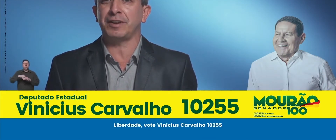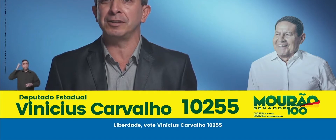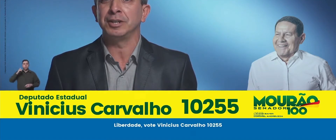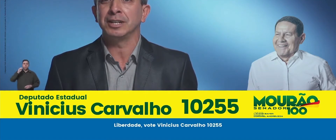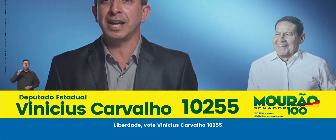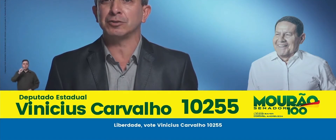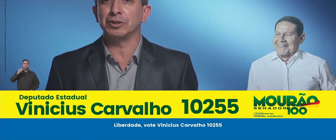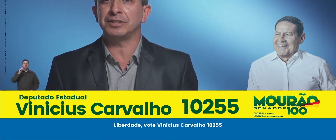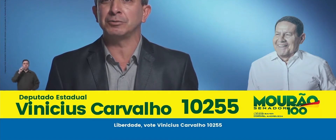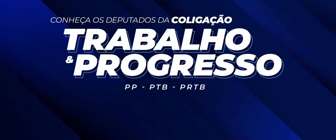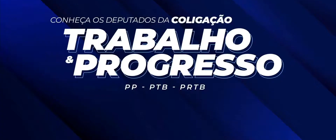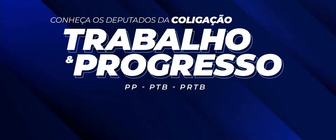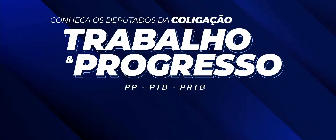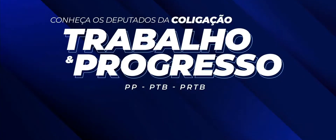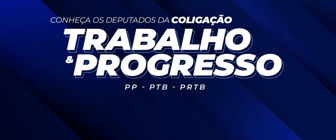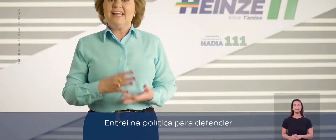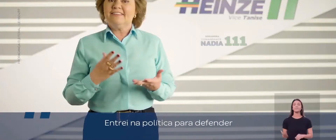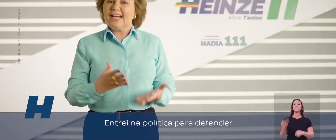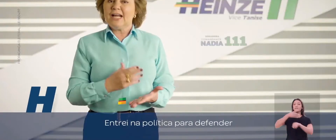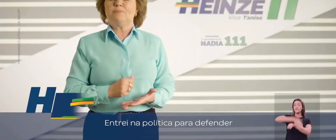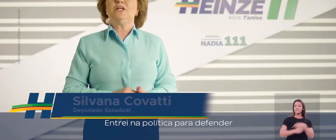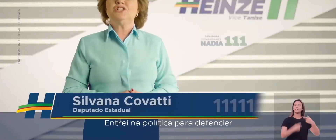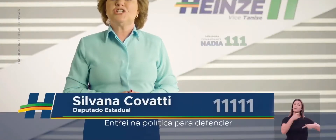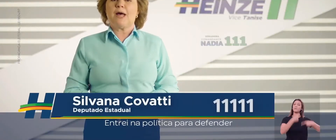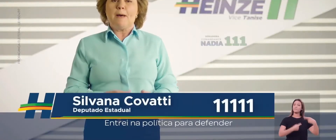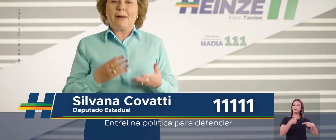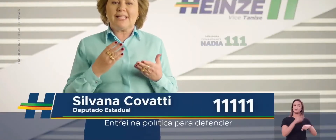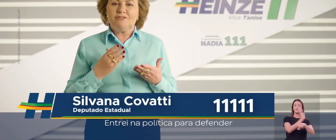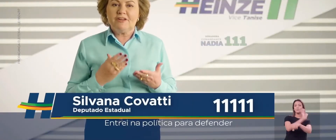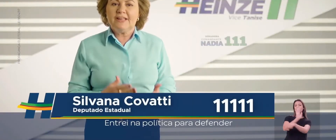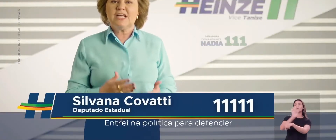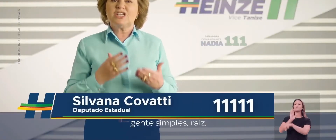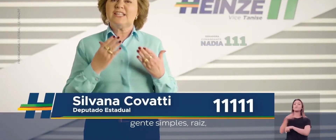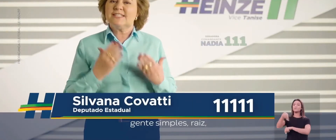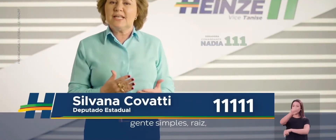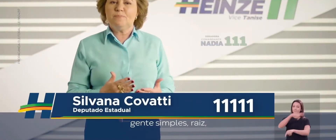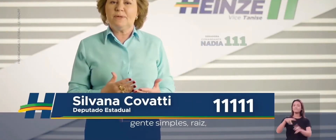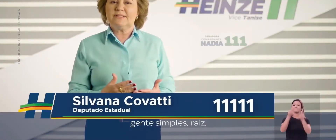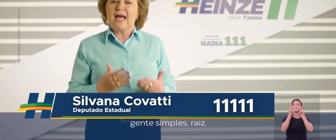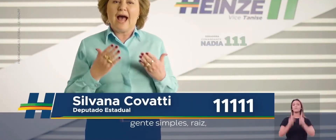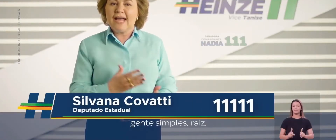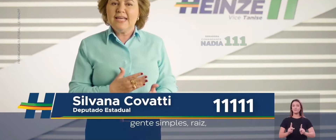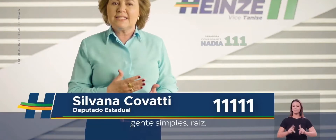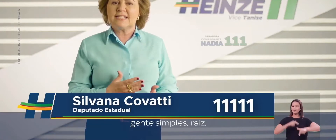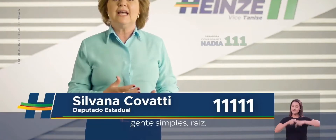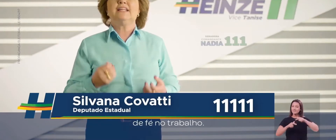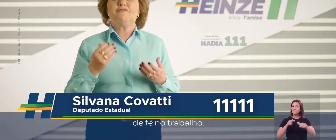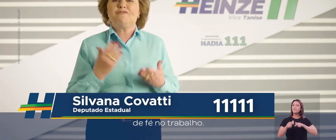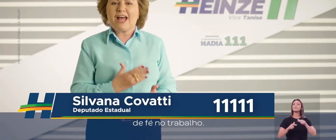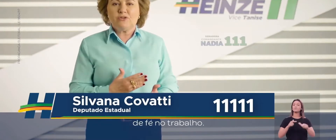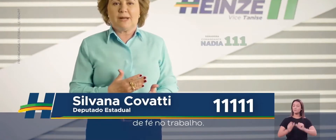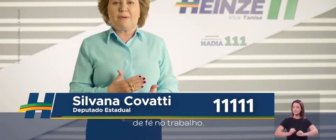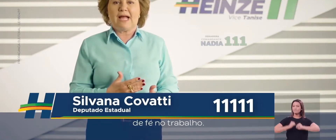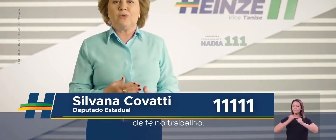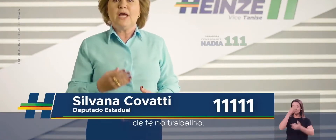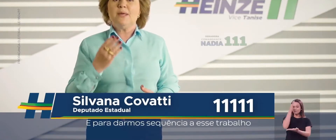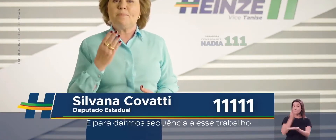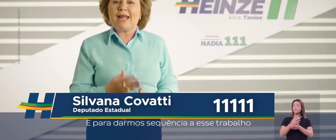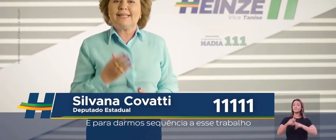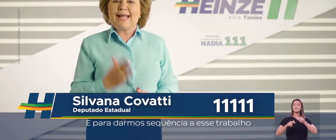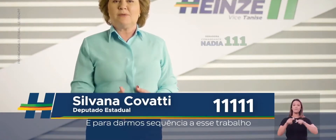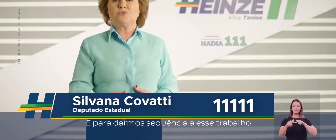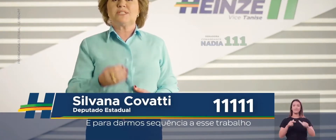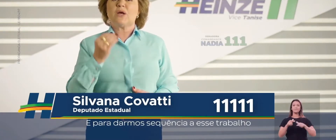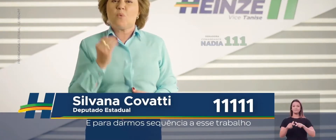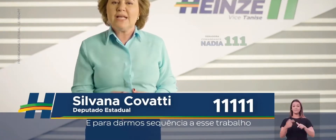Vinícius Carvalho, 10250. É 11! Entrei na política para defender gente simples, raiz, de fé no trabalho. E